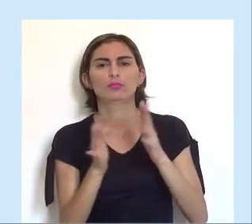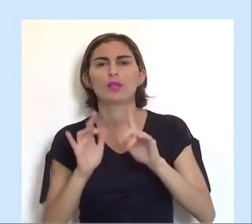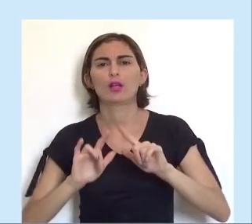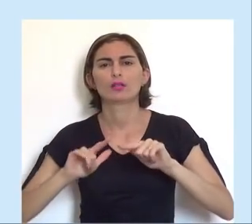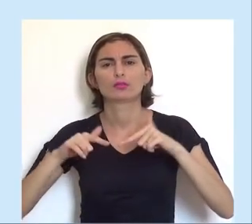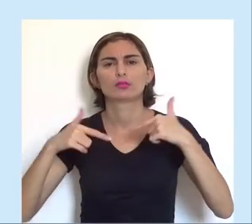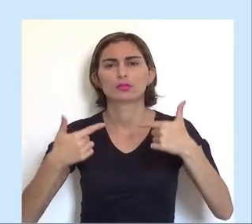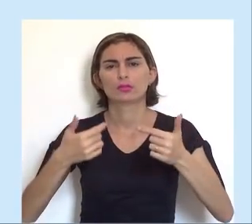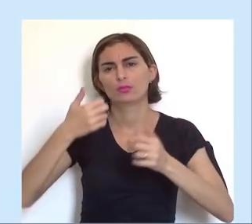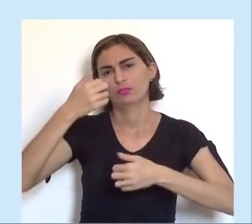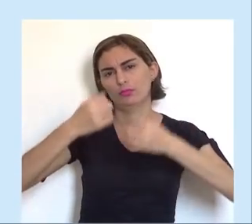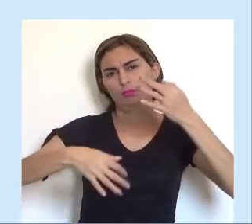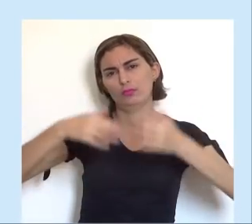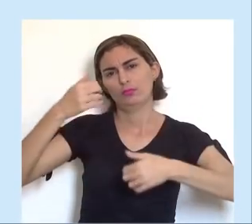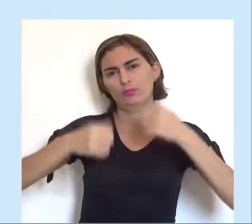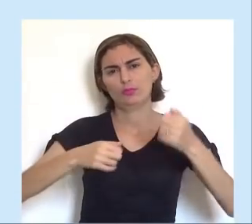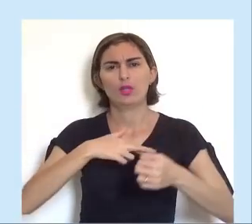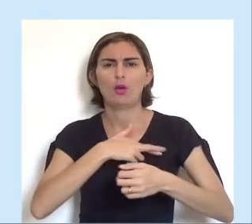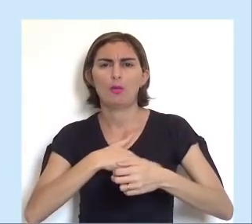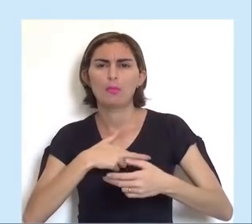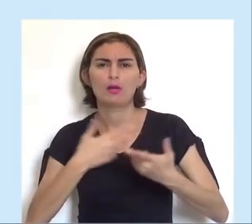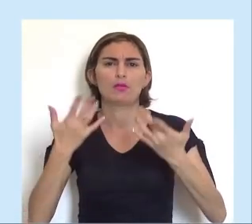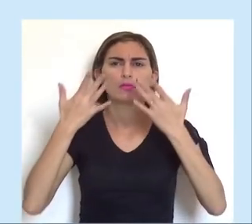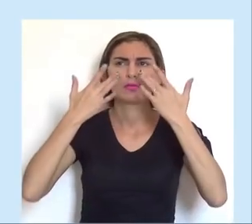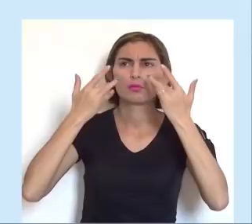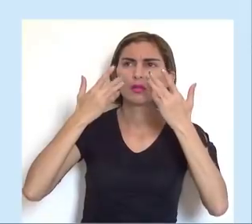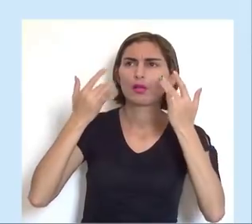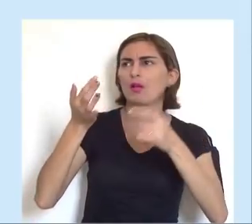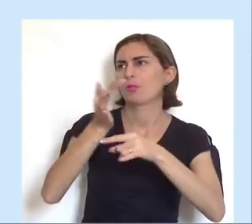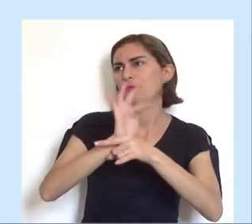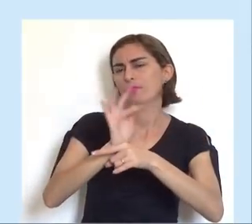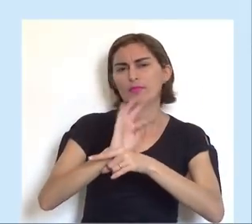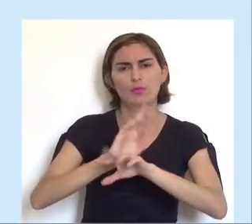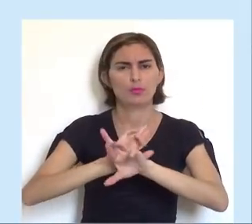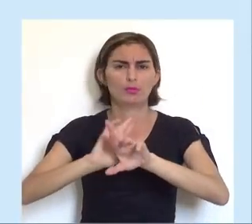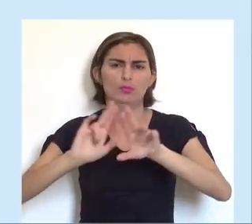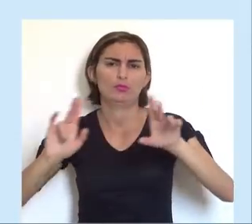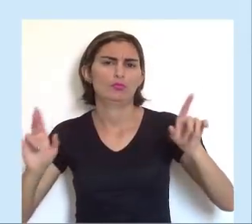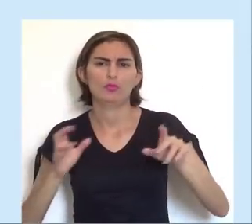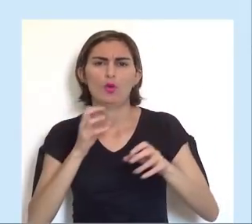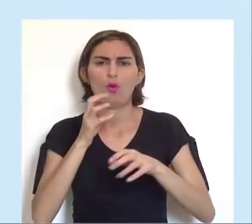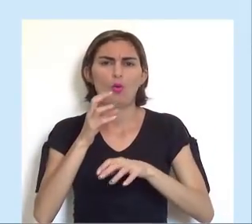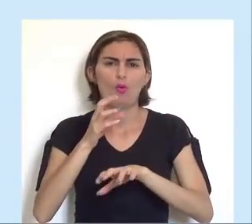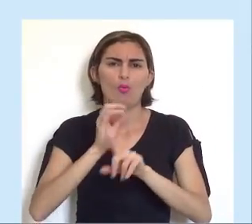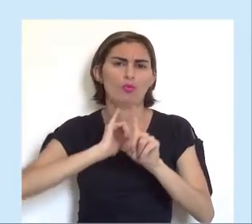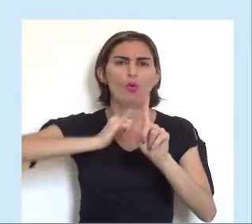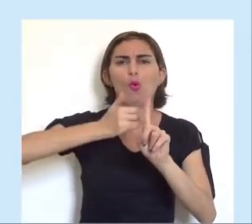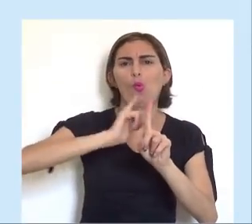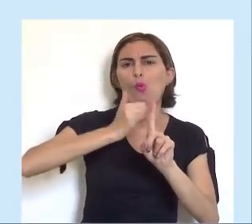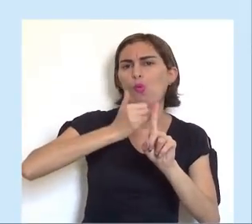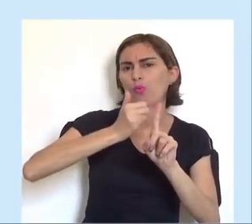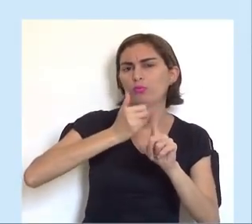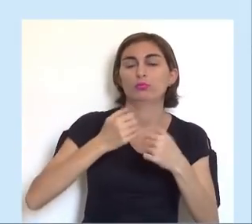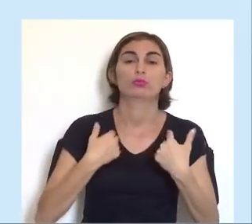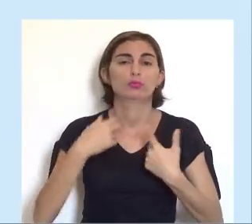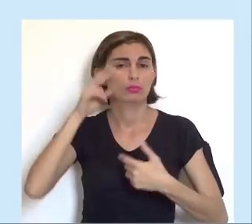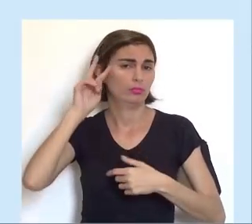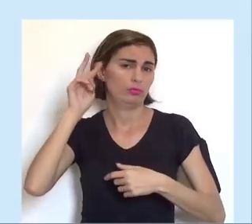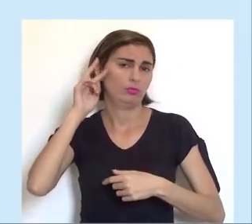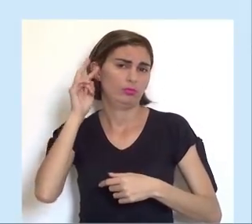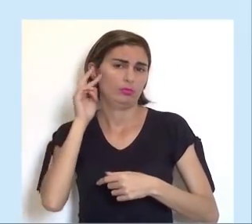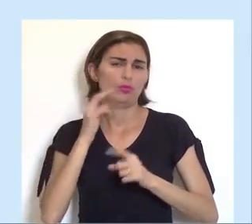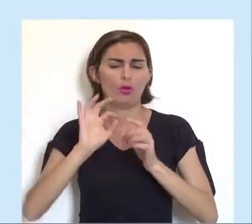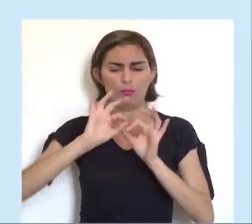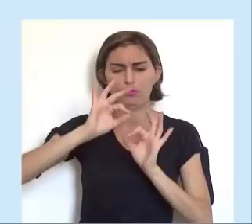uma narrativa, de um romance, de um drama, de um filme, ou até mesmo de um conto. Então eu trouxe para vocês uma história um pouquinho